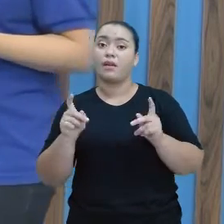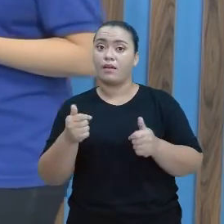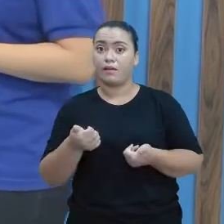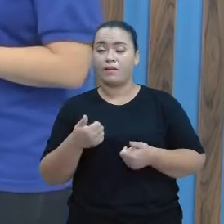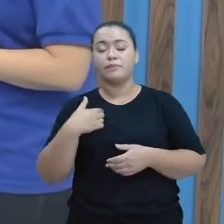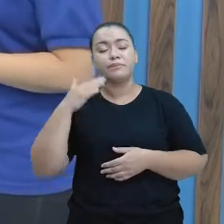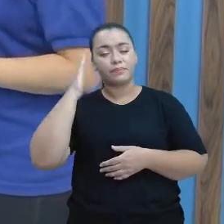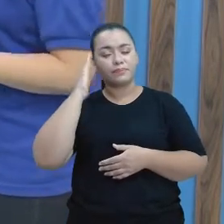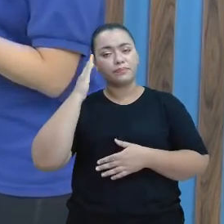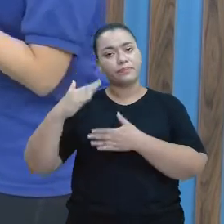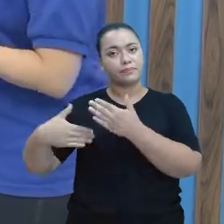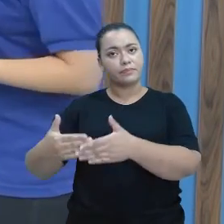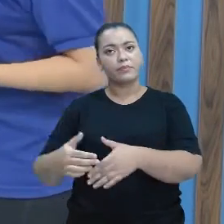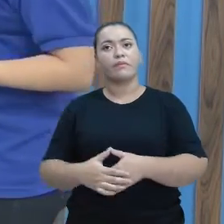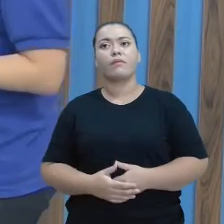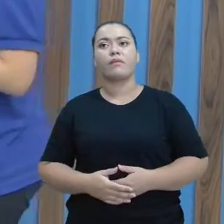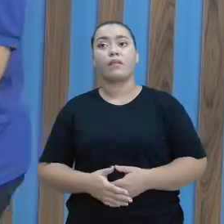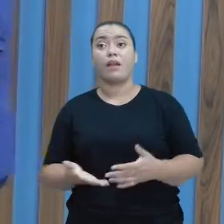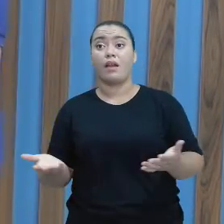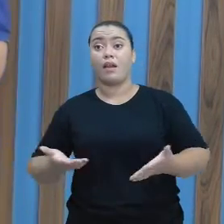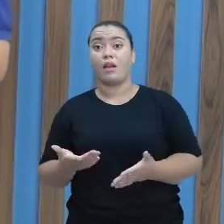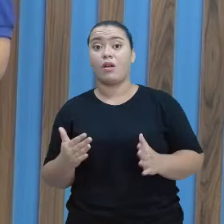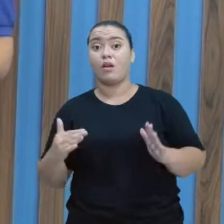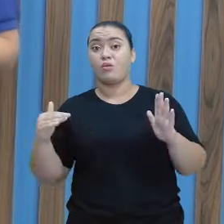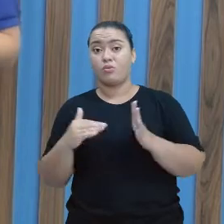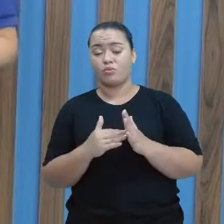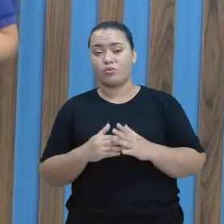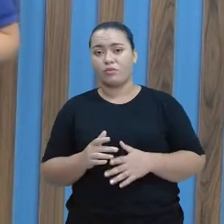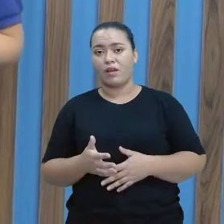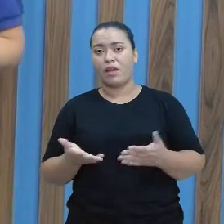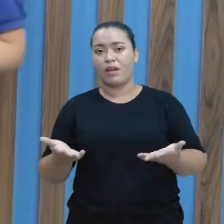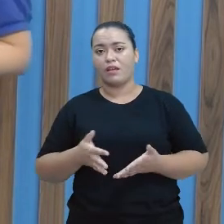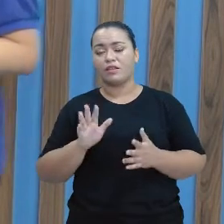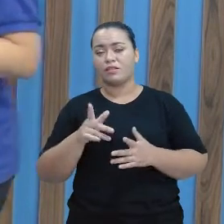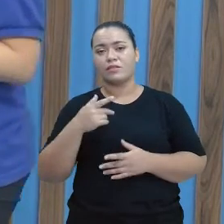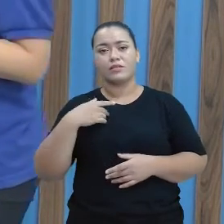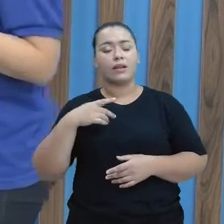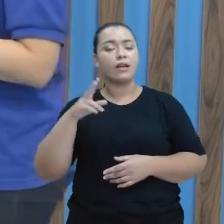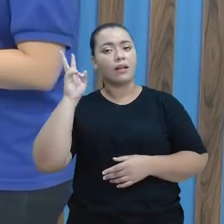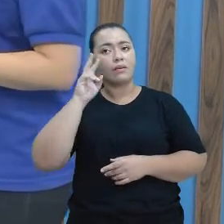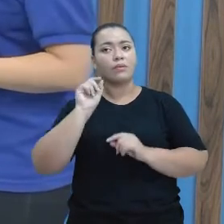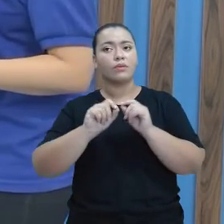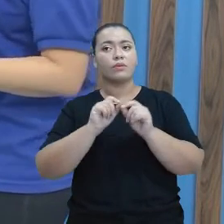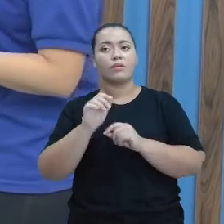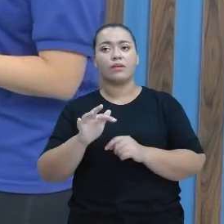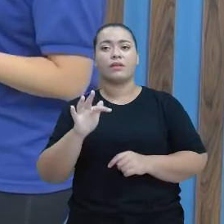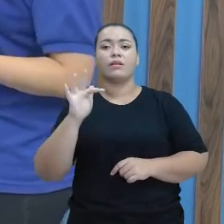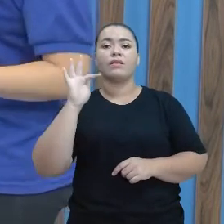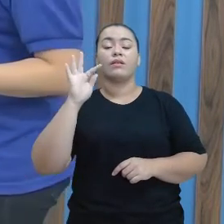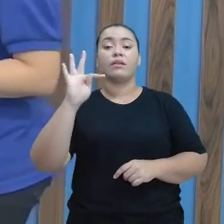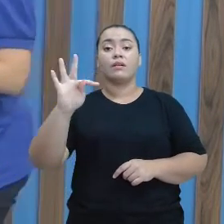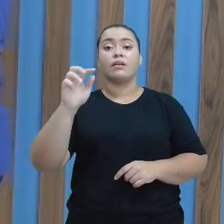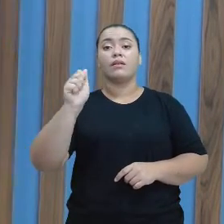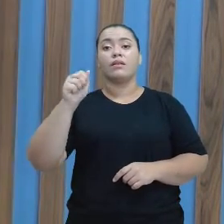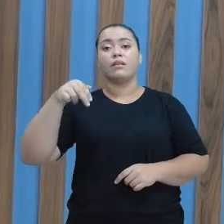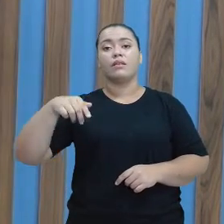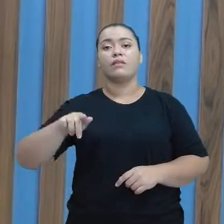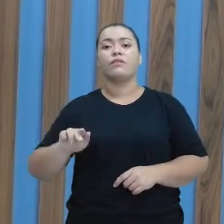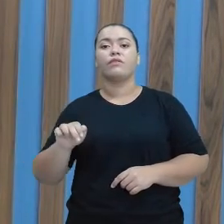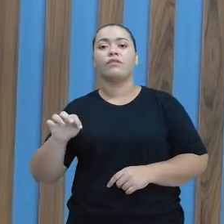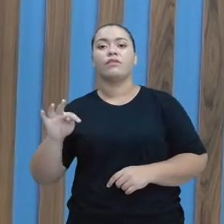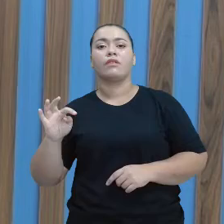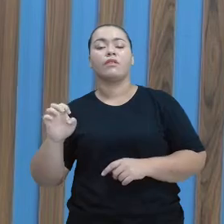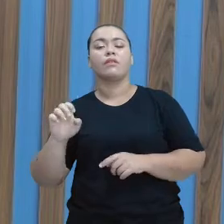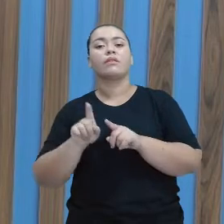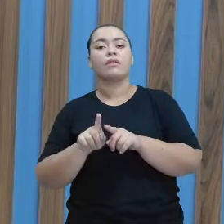ideia. A última razão trigonométrica que a gente confeccionou foi a tangente, né? E divide o cateto oposto